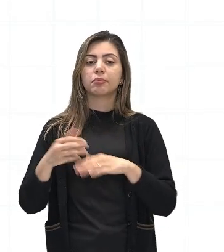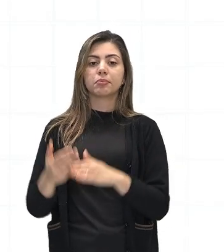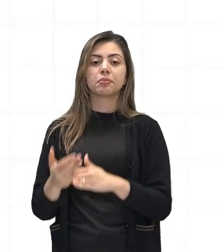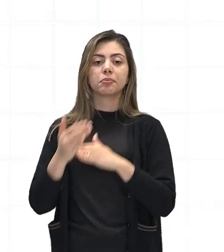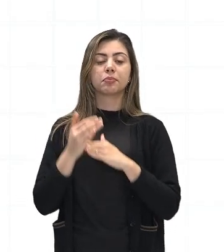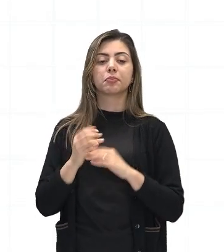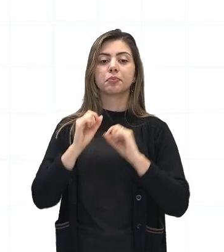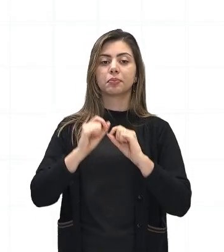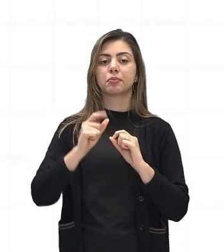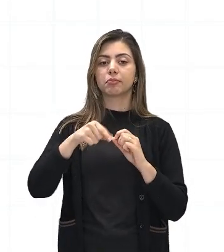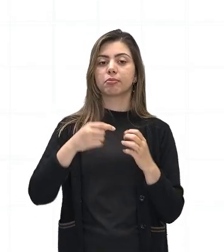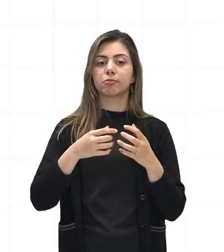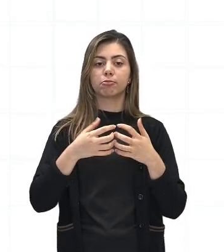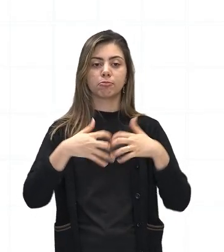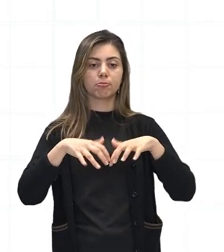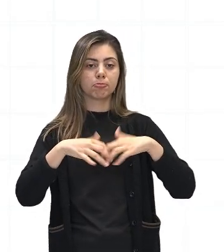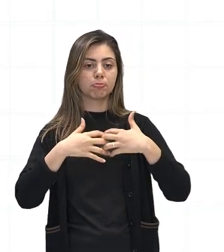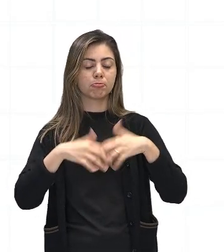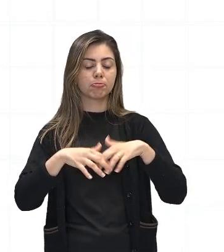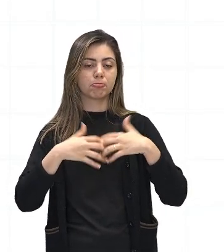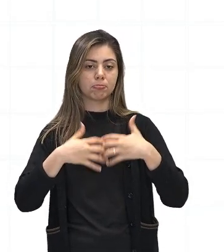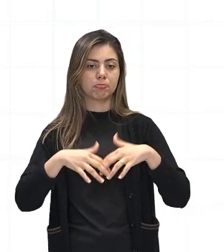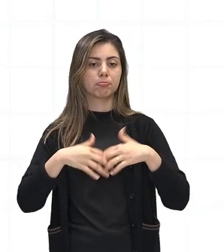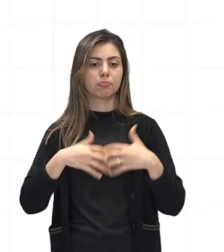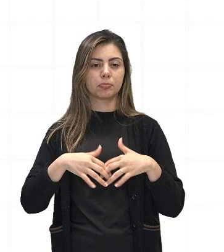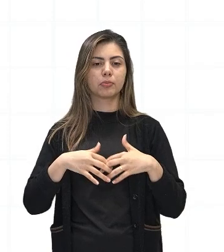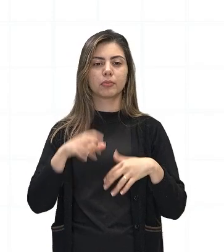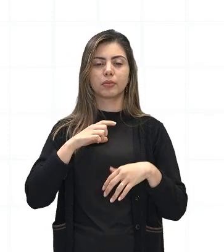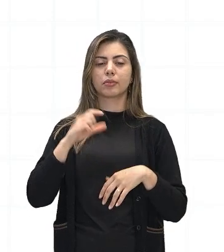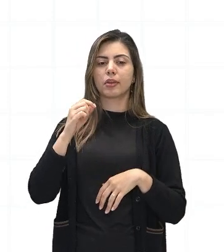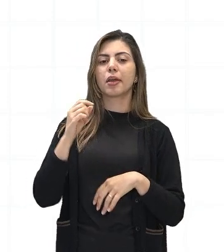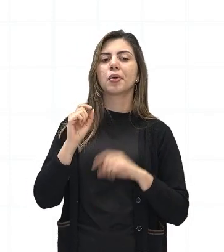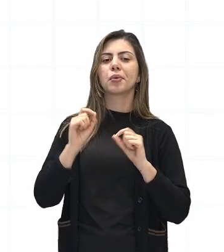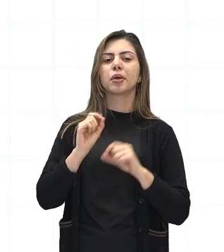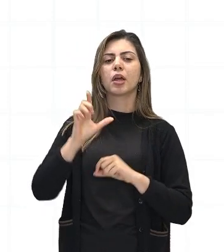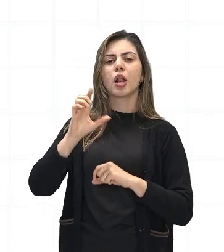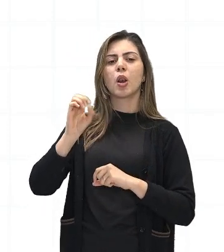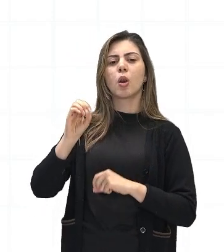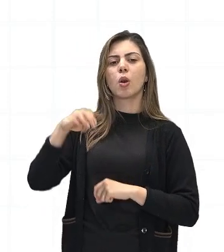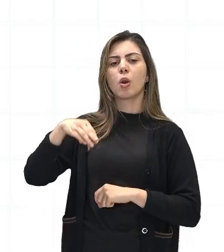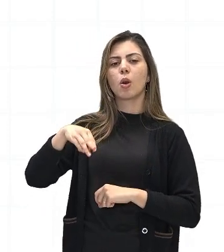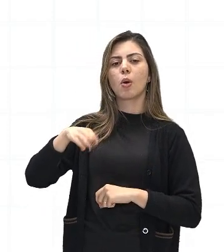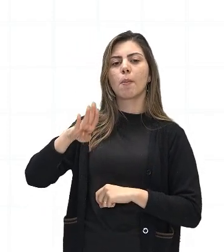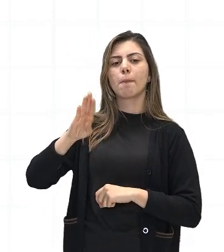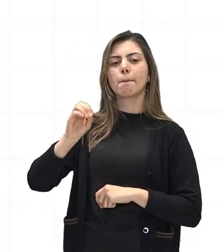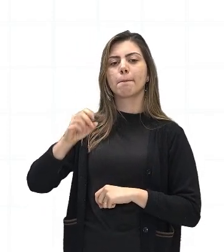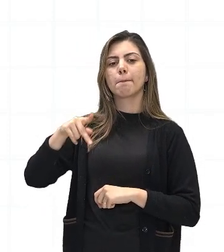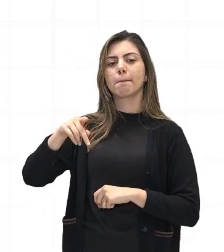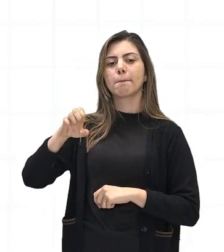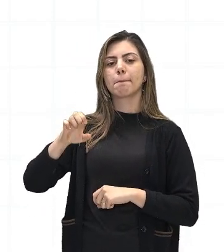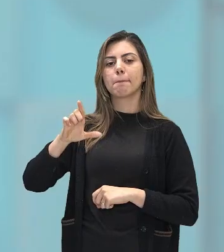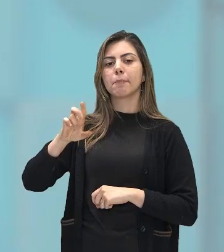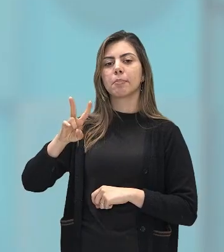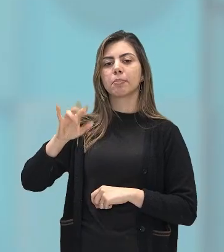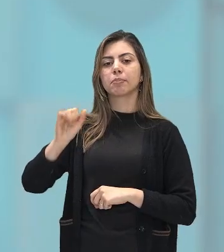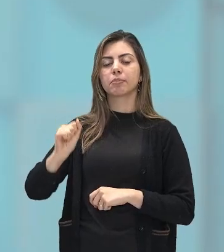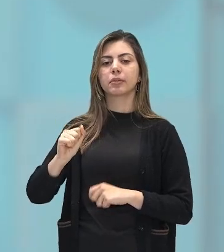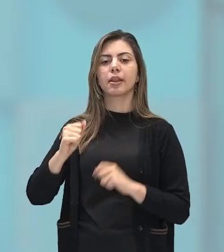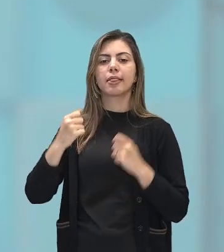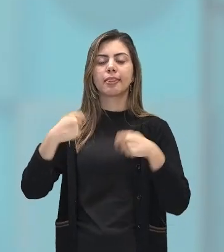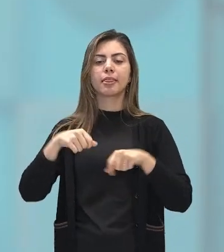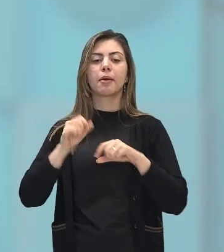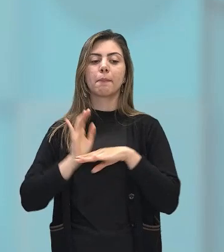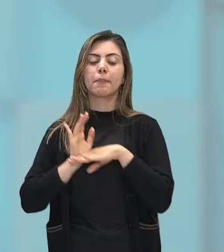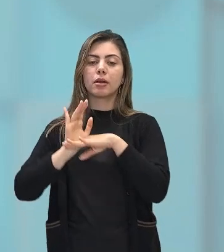músculos estabilizadores da região lombopélvica. Que região é essa do nosso corpo, professora? Região